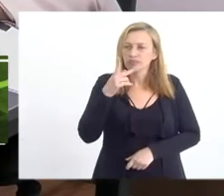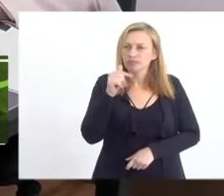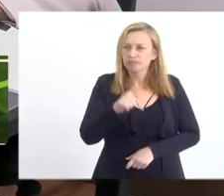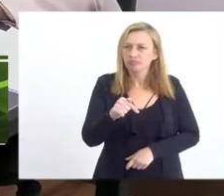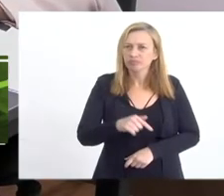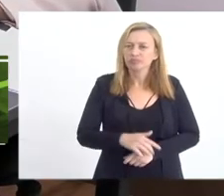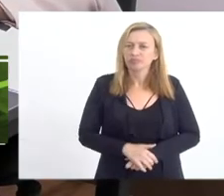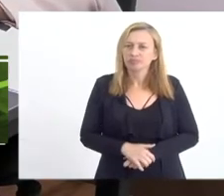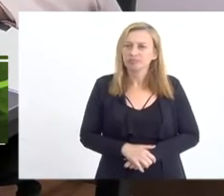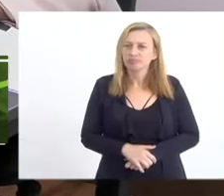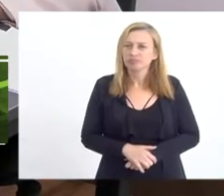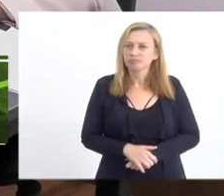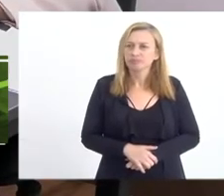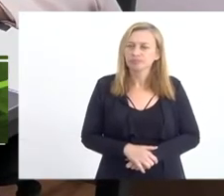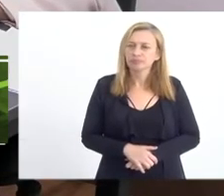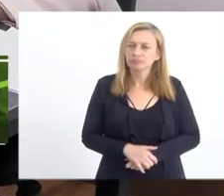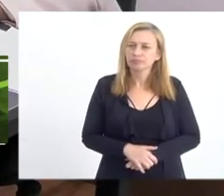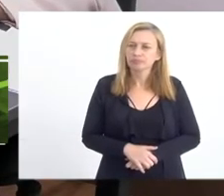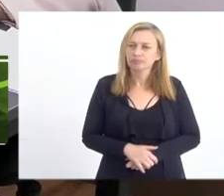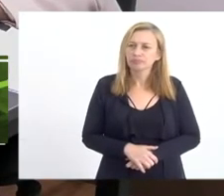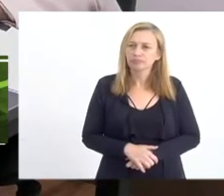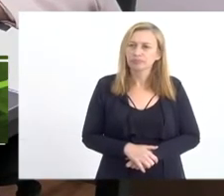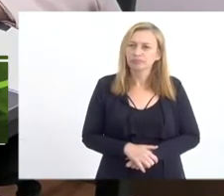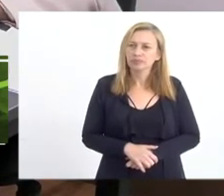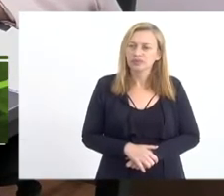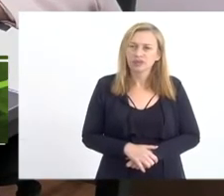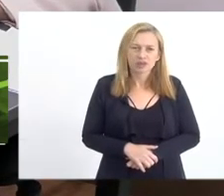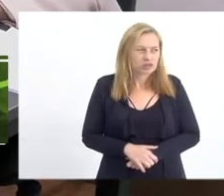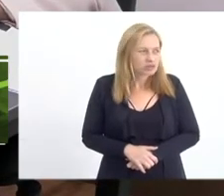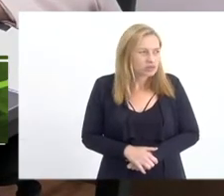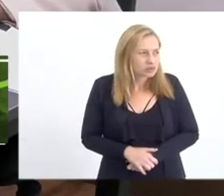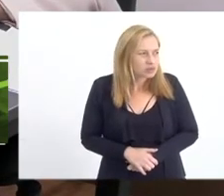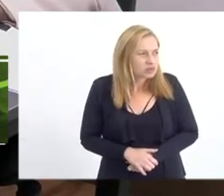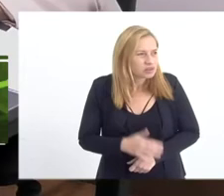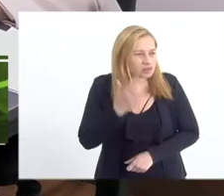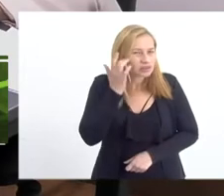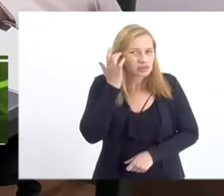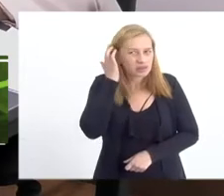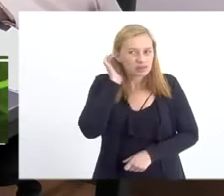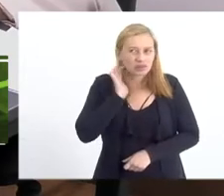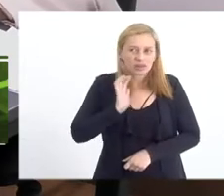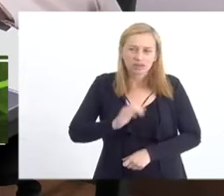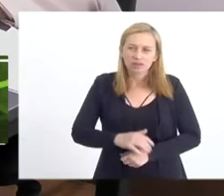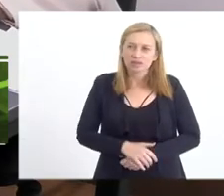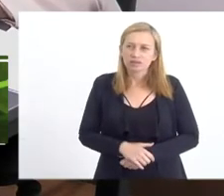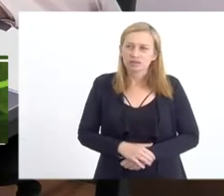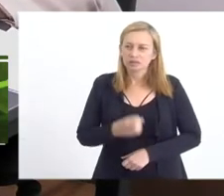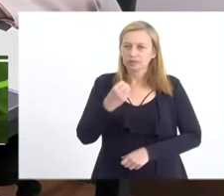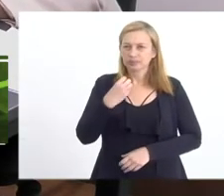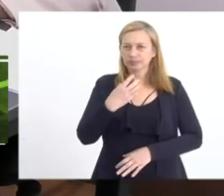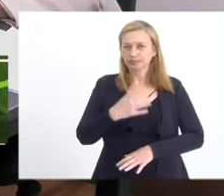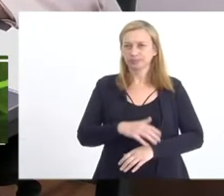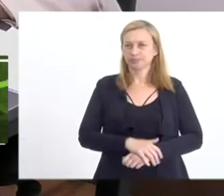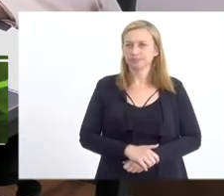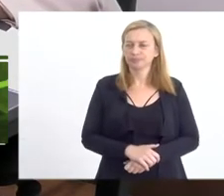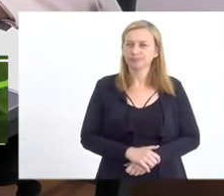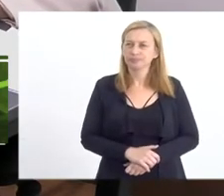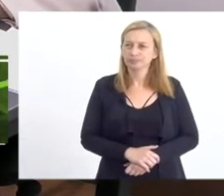e assim, recebem, por favor, colocam ela aqui. Tudo bem?